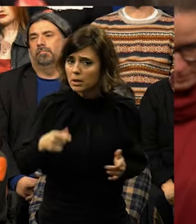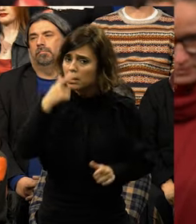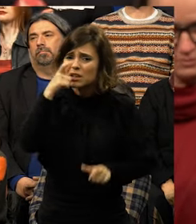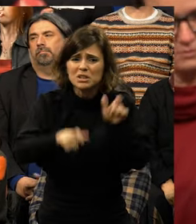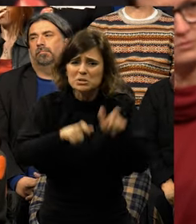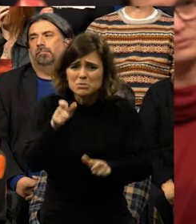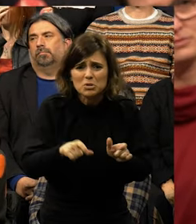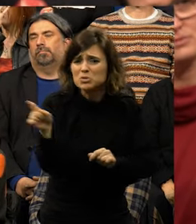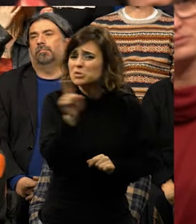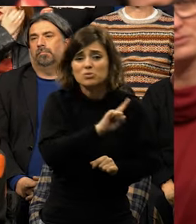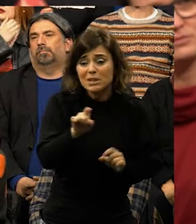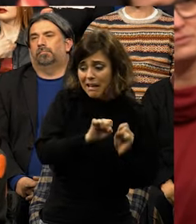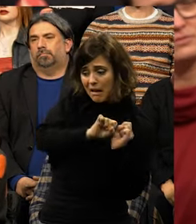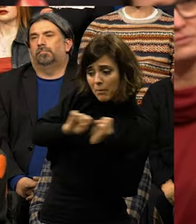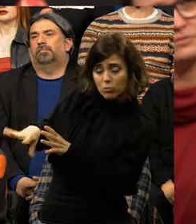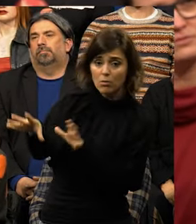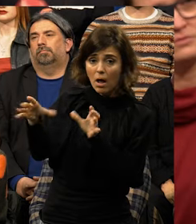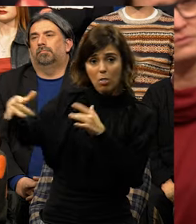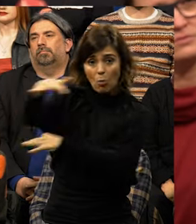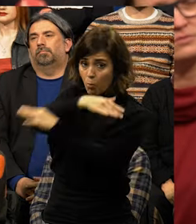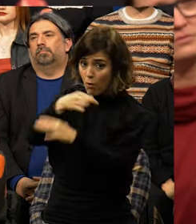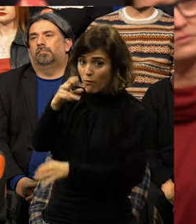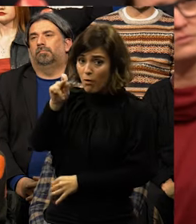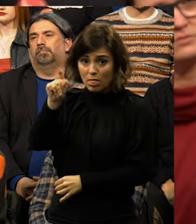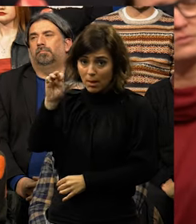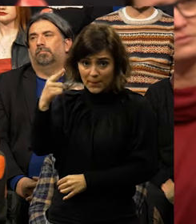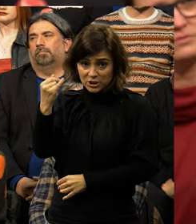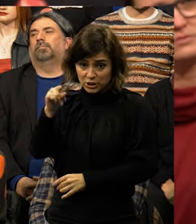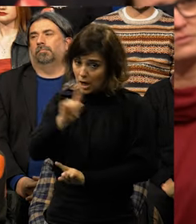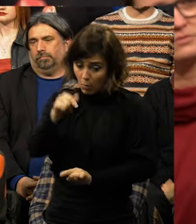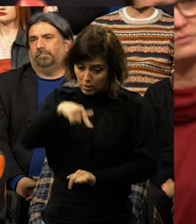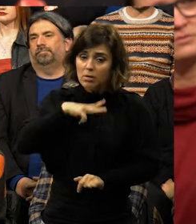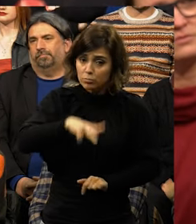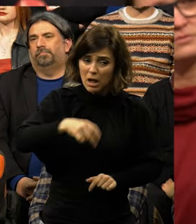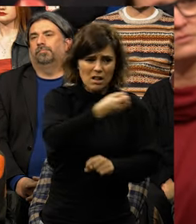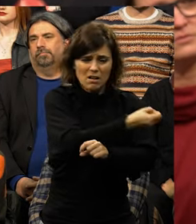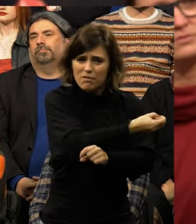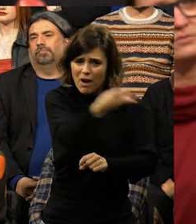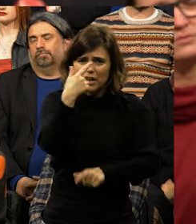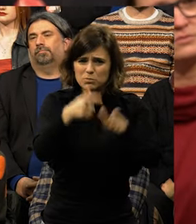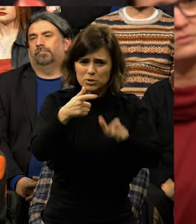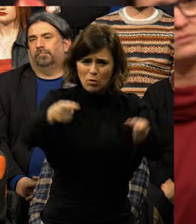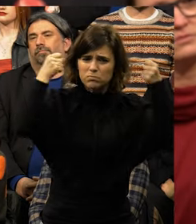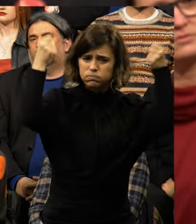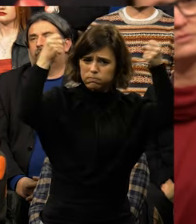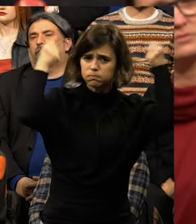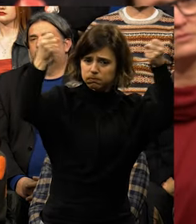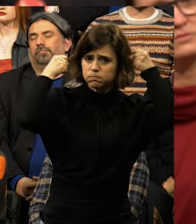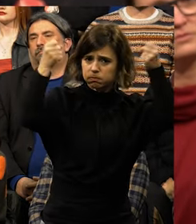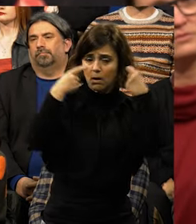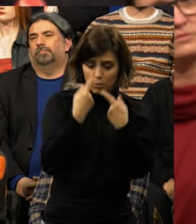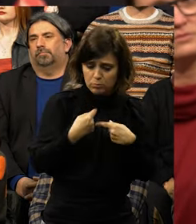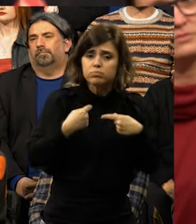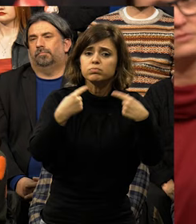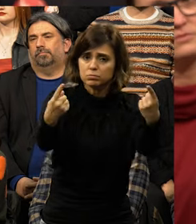abandonado o povo palestiniano pelo contrário T saído à rua tem saí em várias cidades e tem mostrar Total solidariedade e indignação